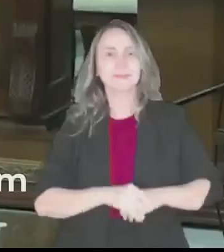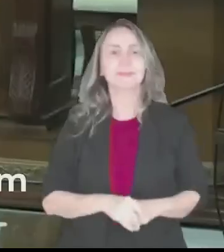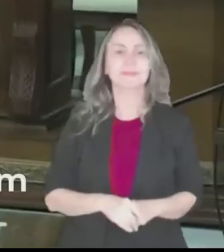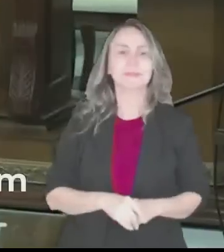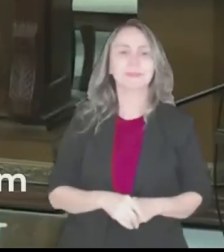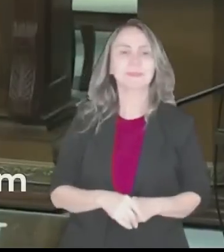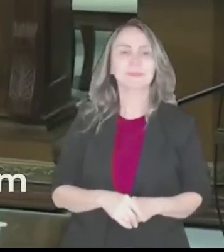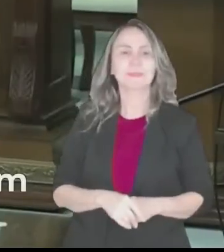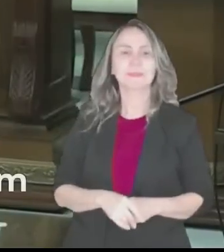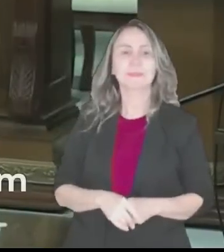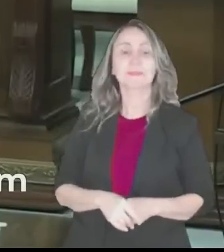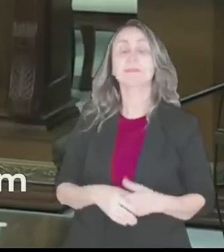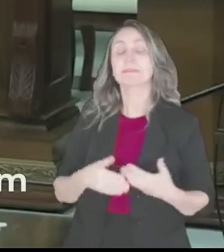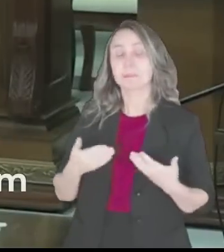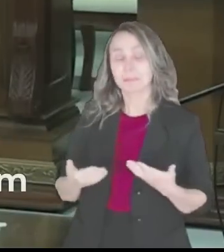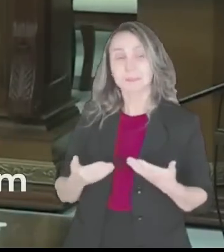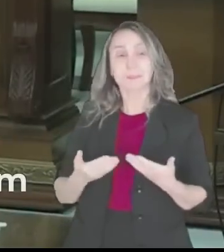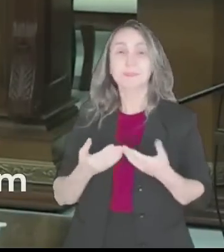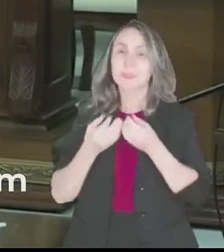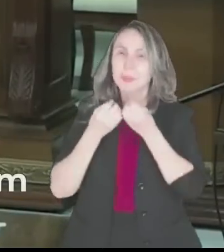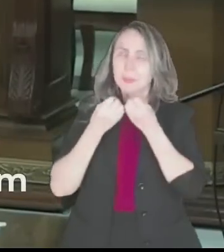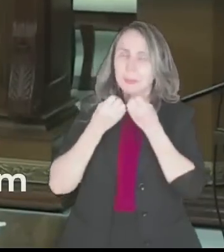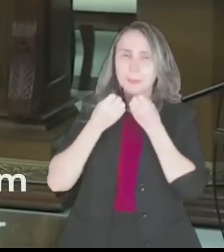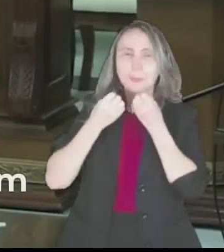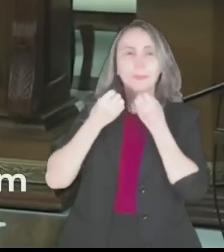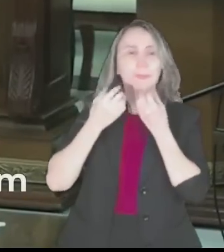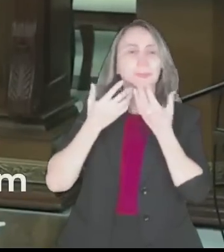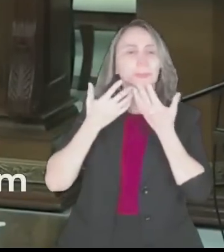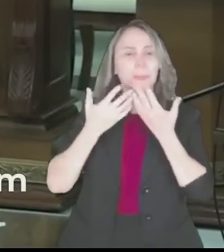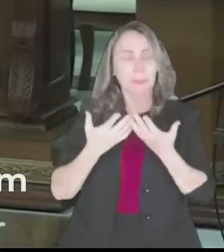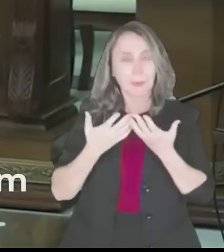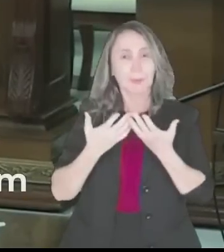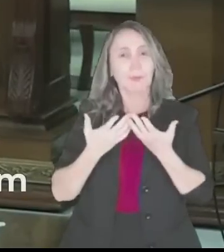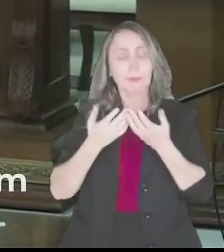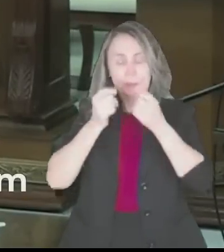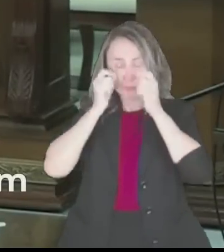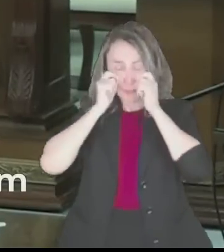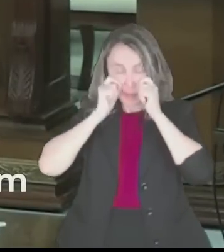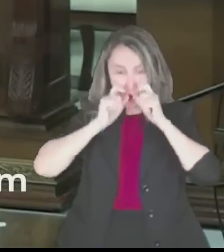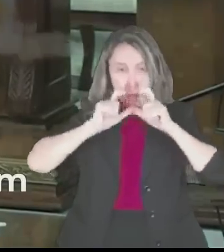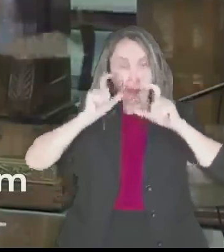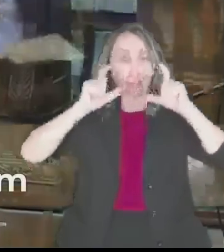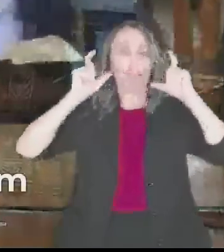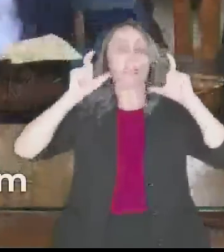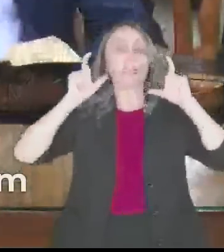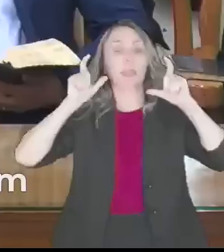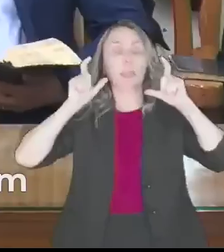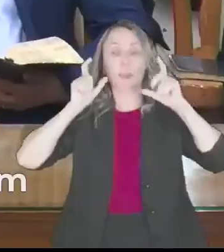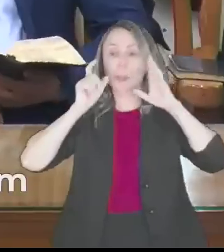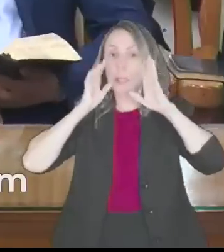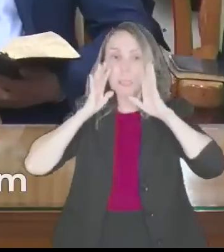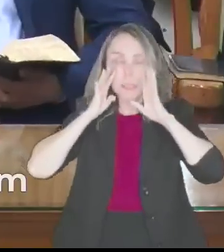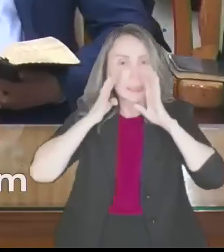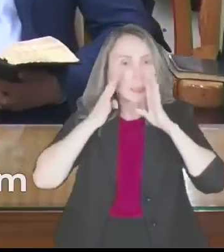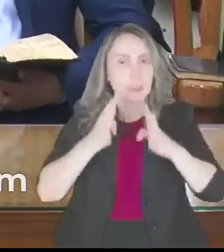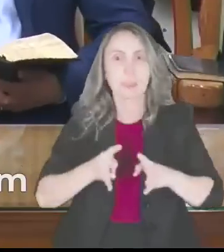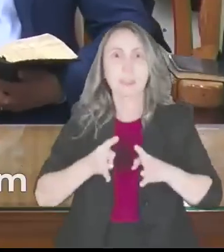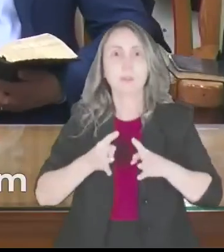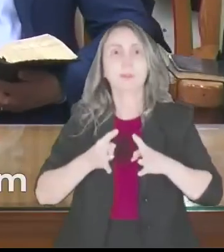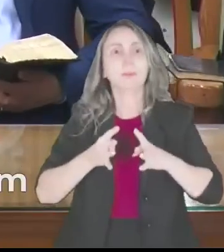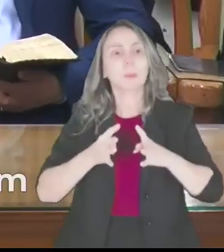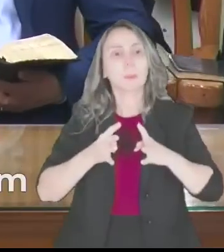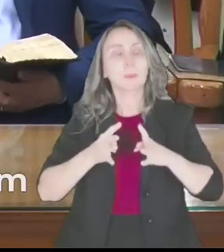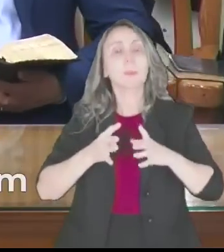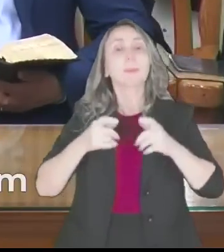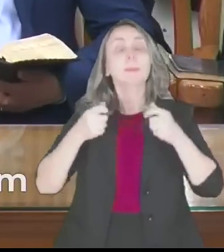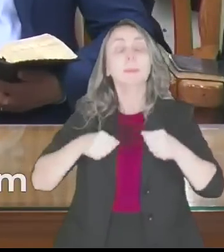qual bem fazeis em estar atentos. Nós devemos estar atentos ao que, meus irmãos? Nós devemos